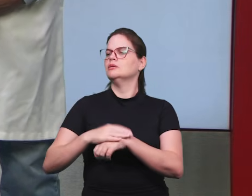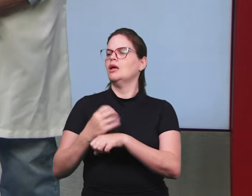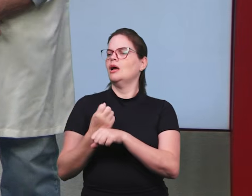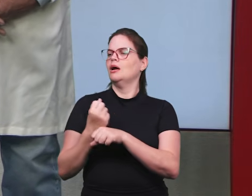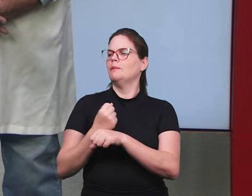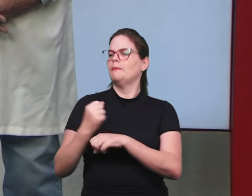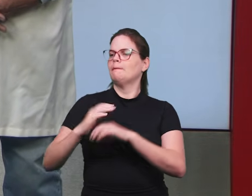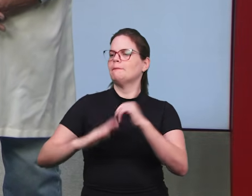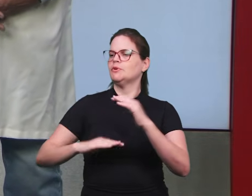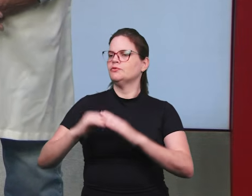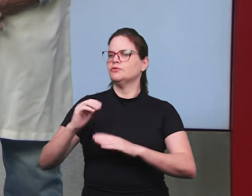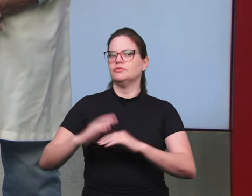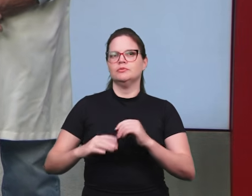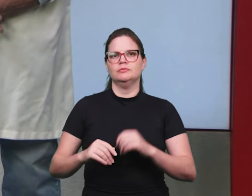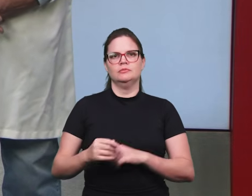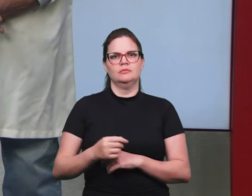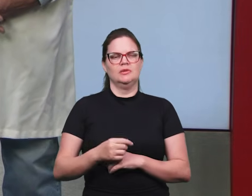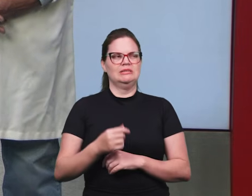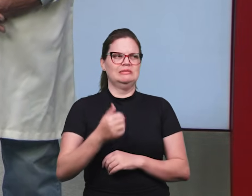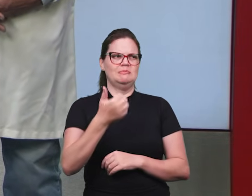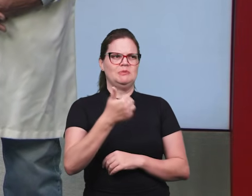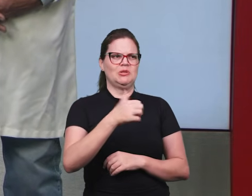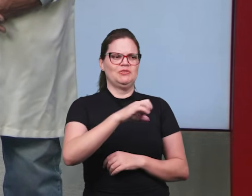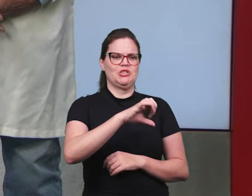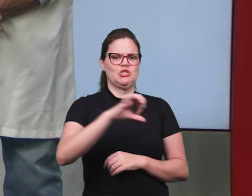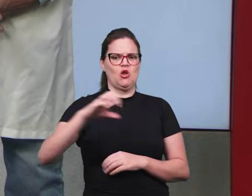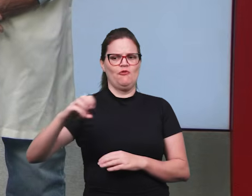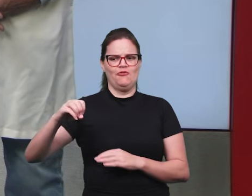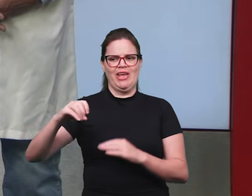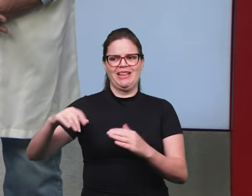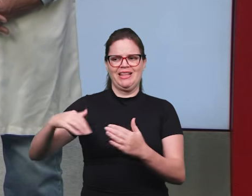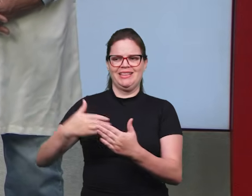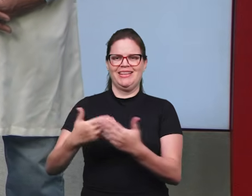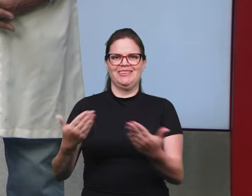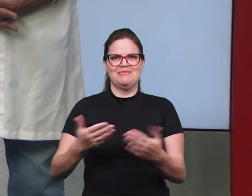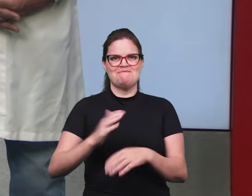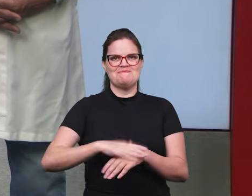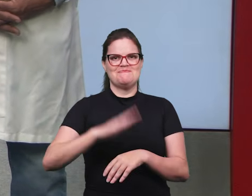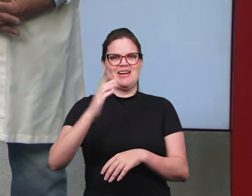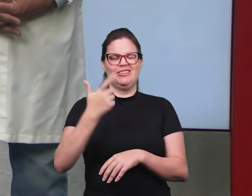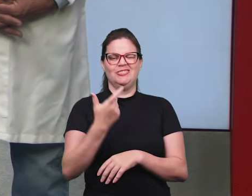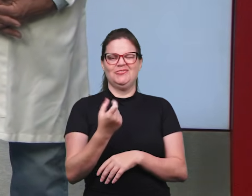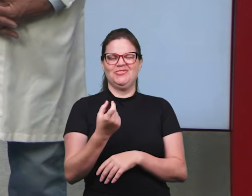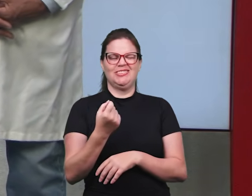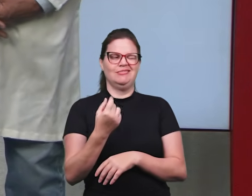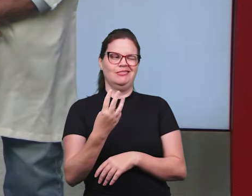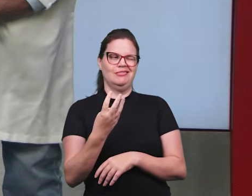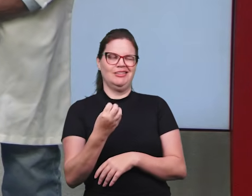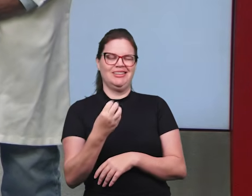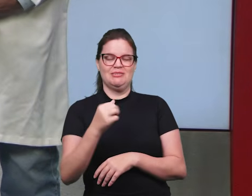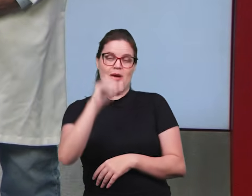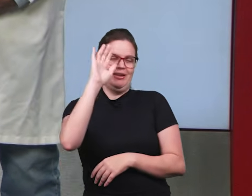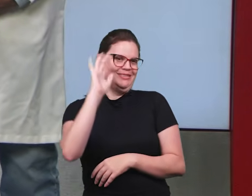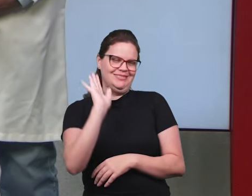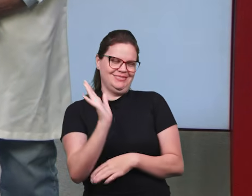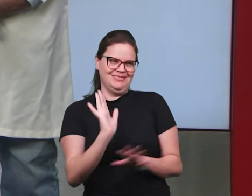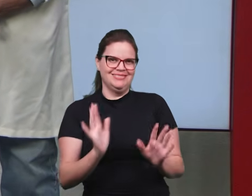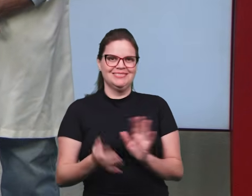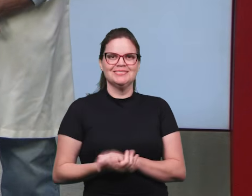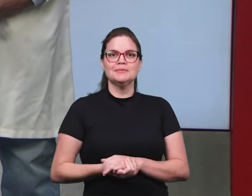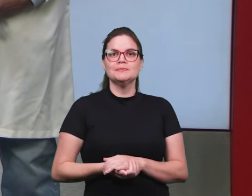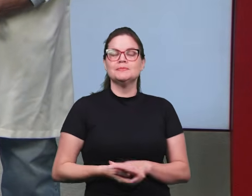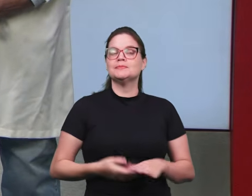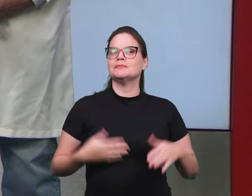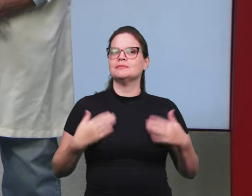De anestesia desde 90, né? Tem mais de 20 anos. Aí, tem muito tempo. Vamos pular essa etapa aí. Mas